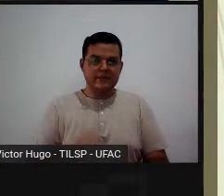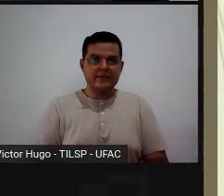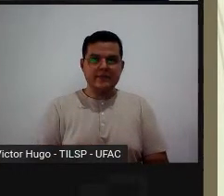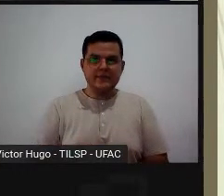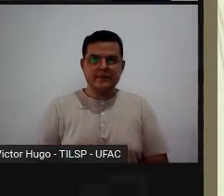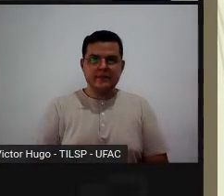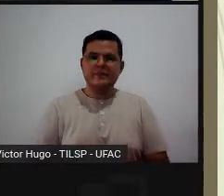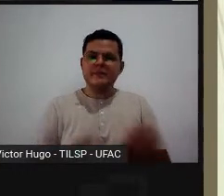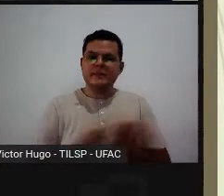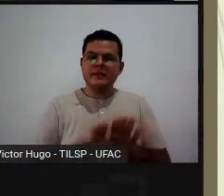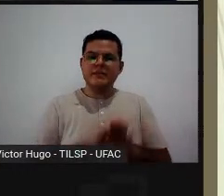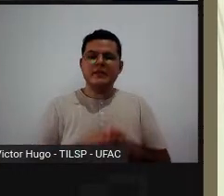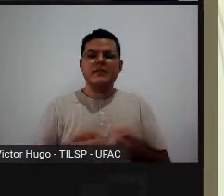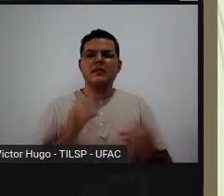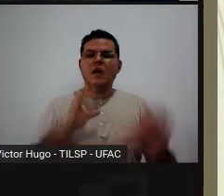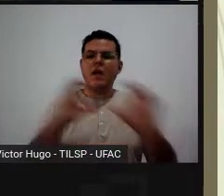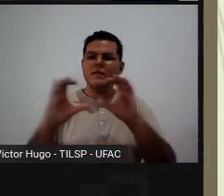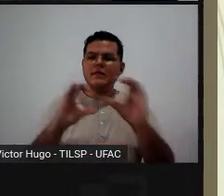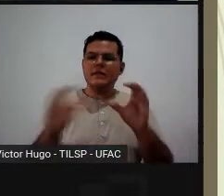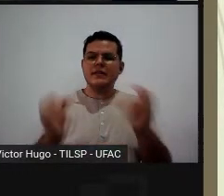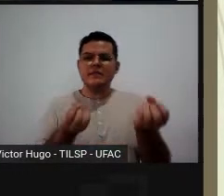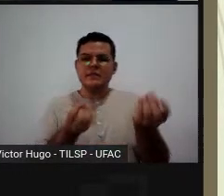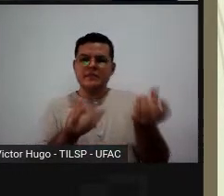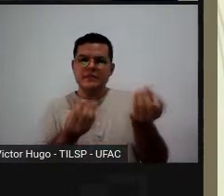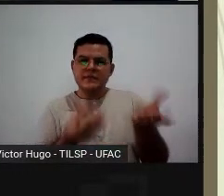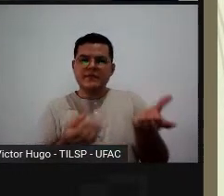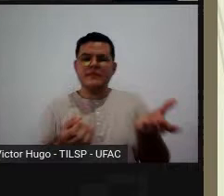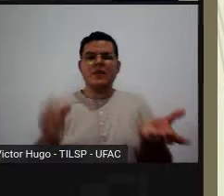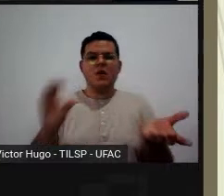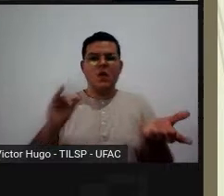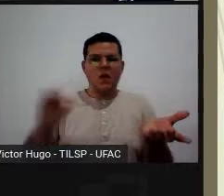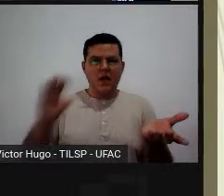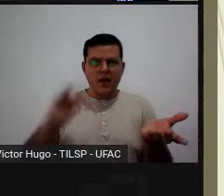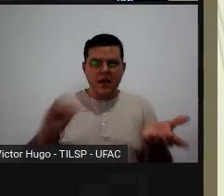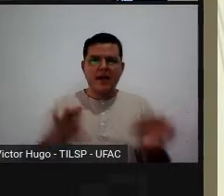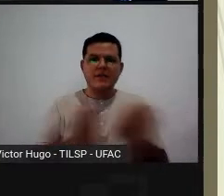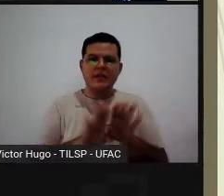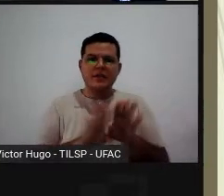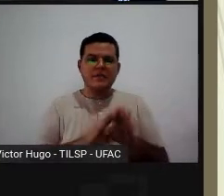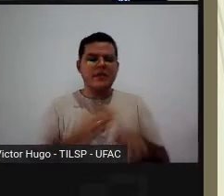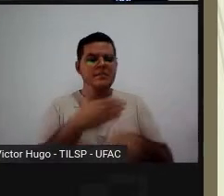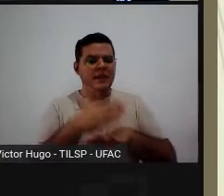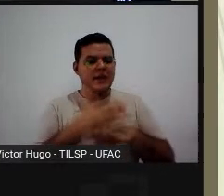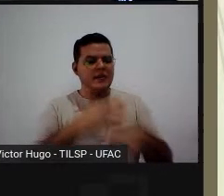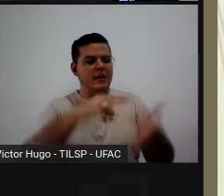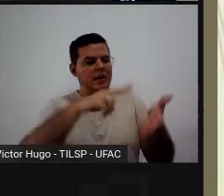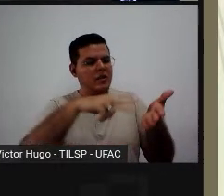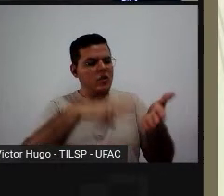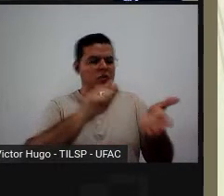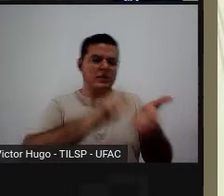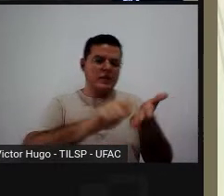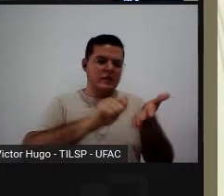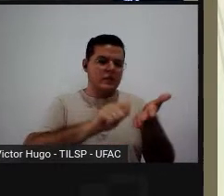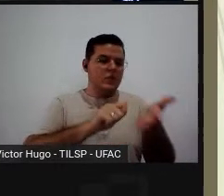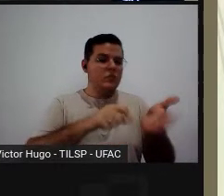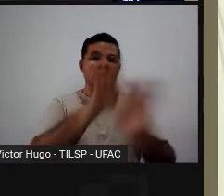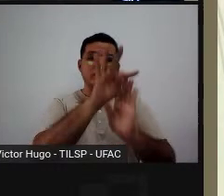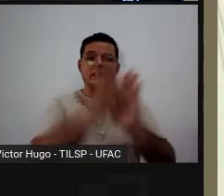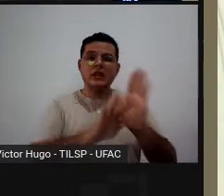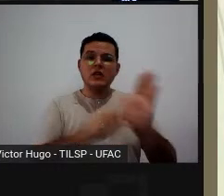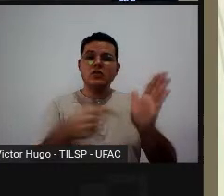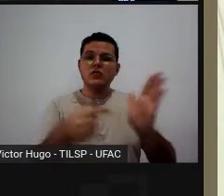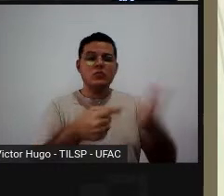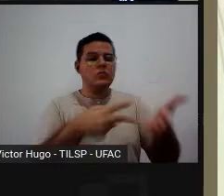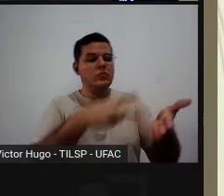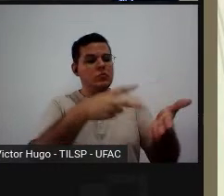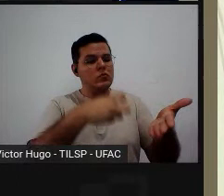o plano traz logo na emenda, prática de leitura, compreensão e interpretação de texto, estrutura e produção